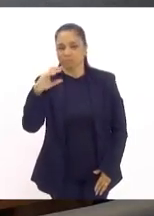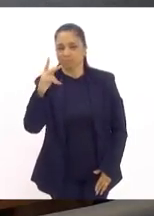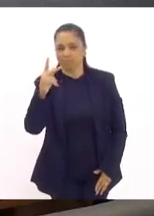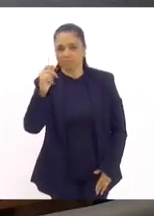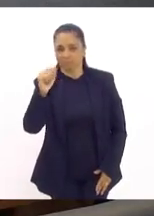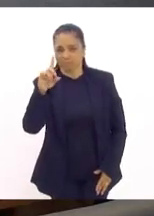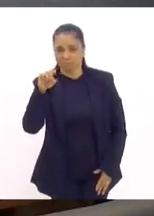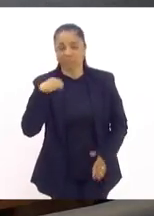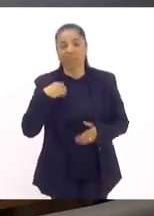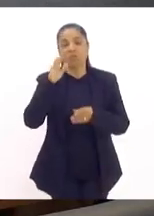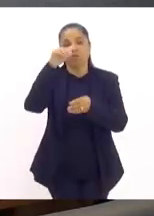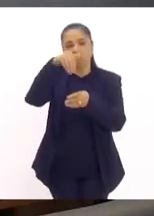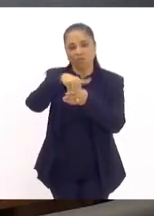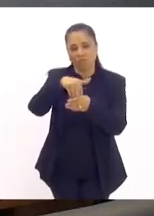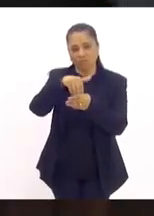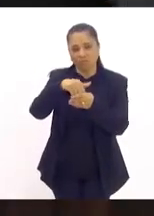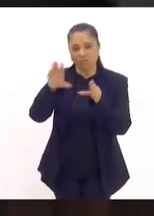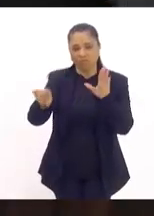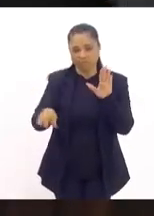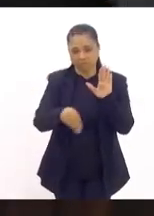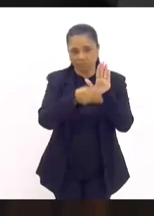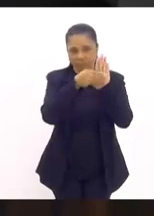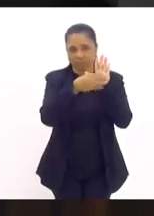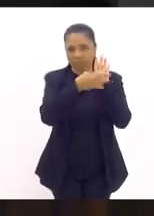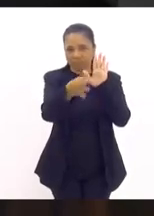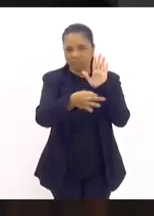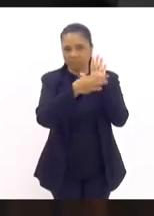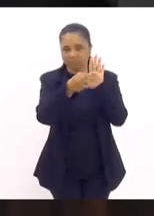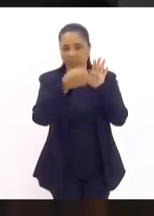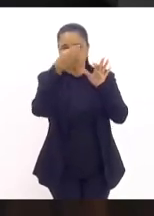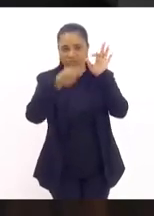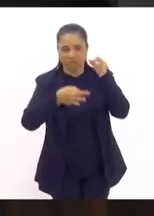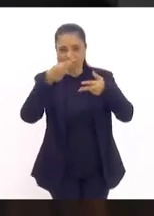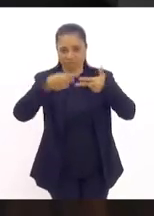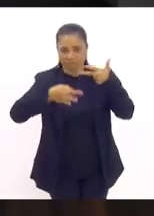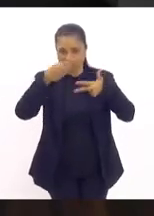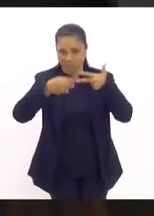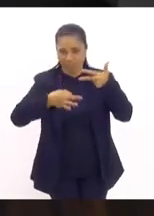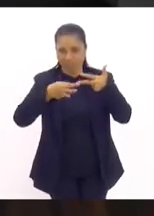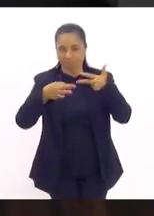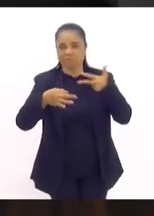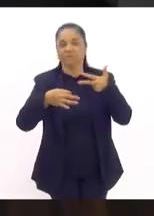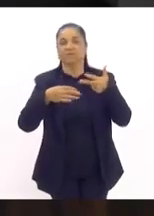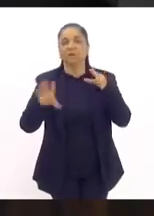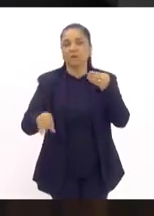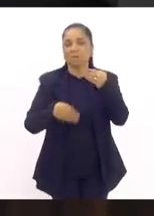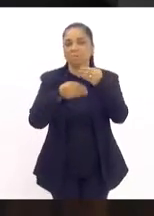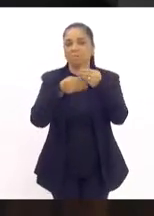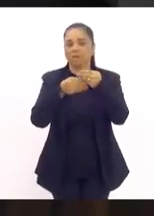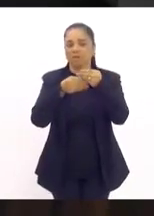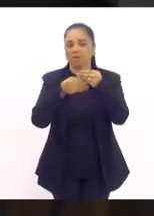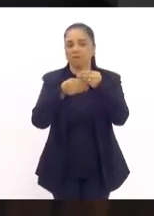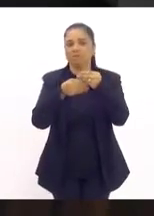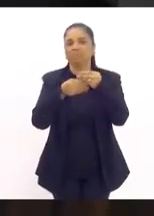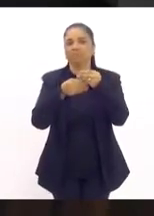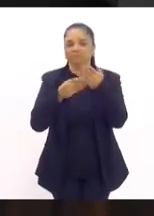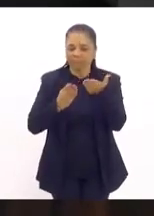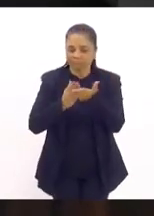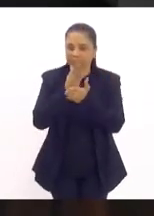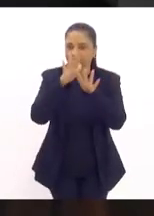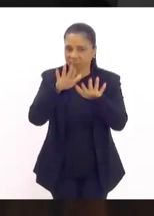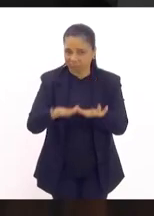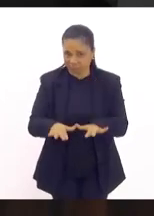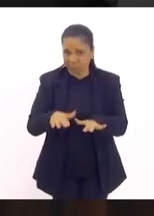Em votação, o parecer da Comissão de Justiça, as emendas de plenário. Senhores que aprovam, permaneçam como estão.